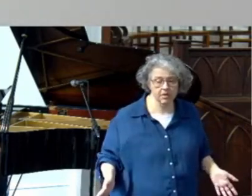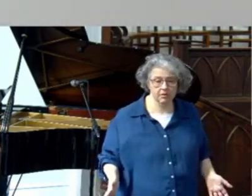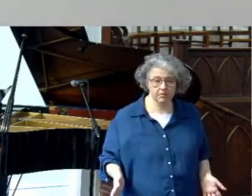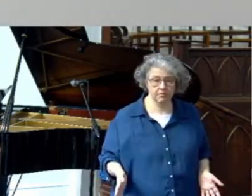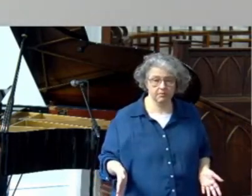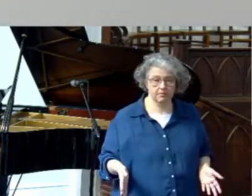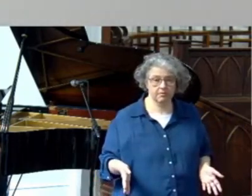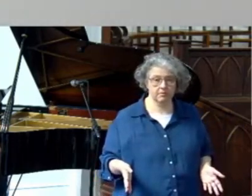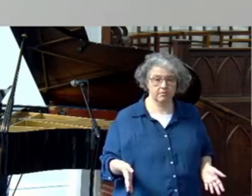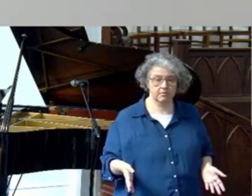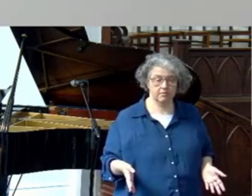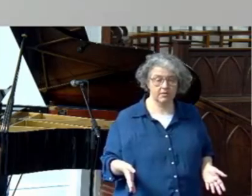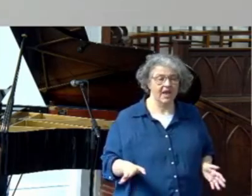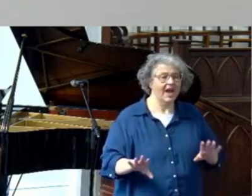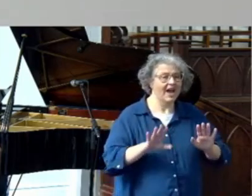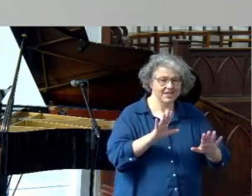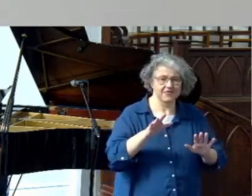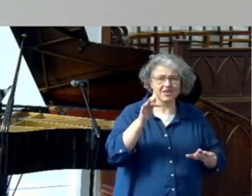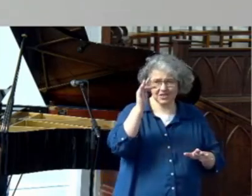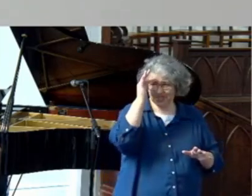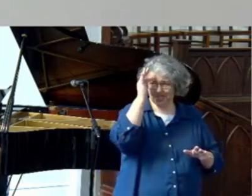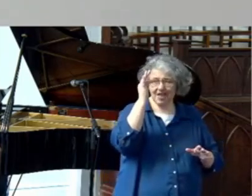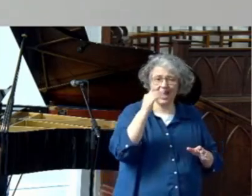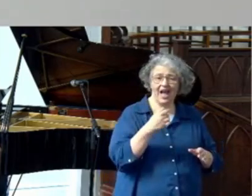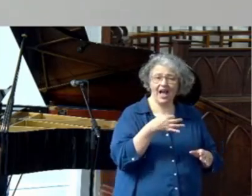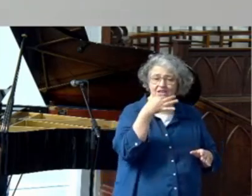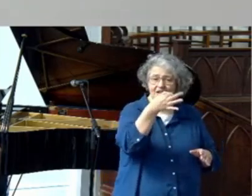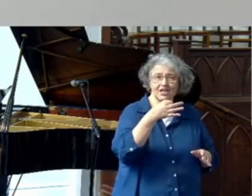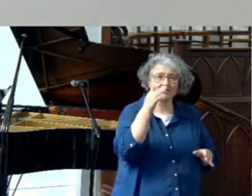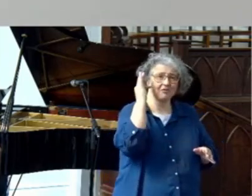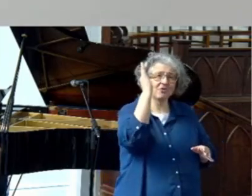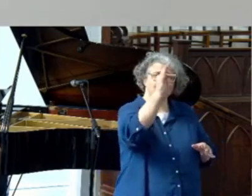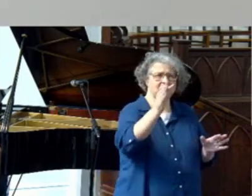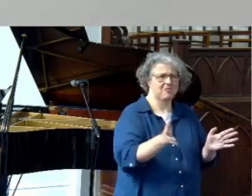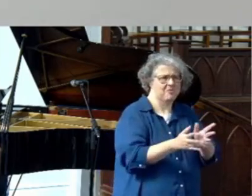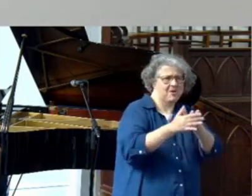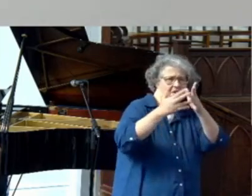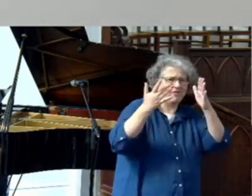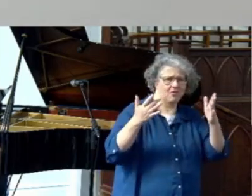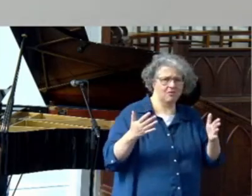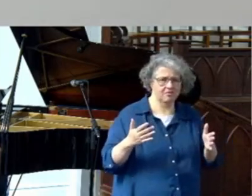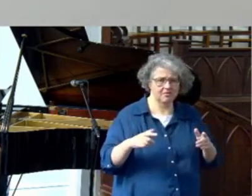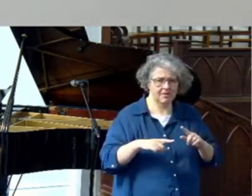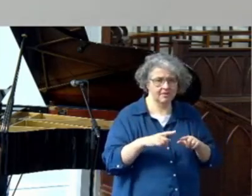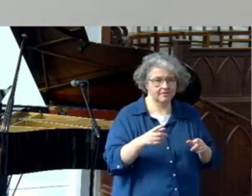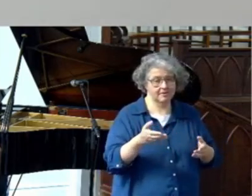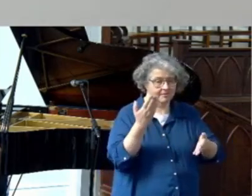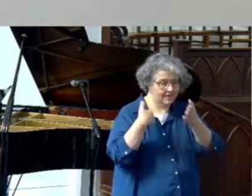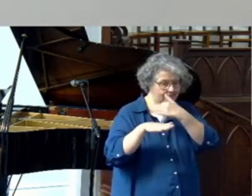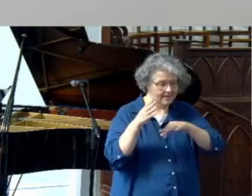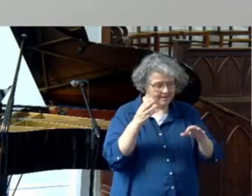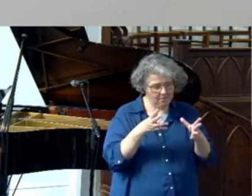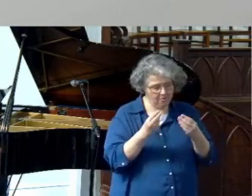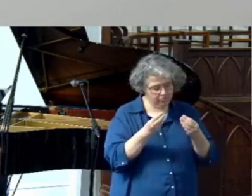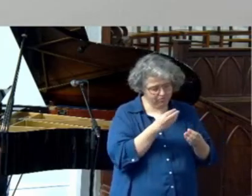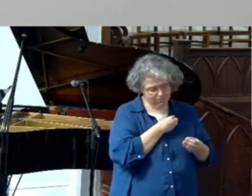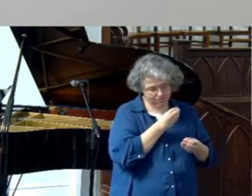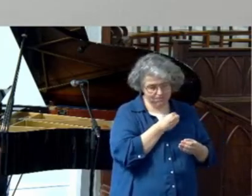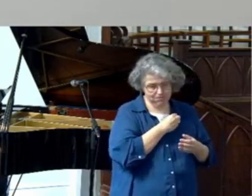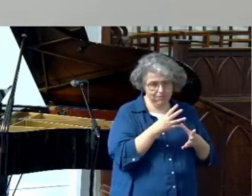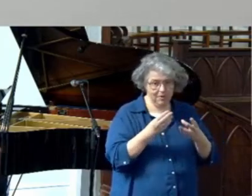futuro maravilhoso com um passado cheio de pecados não confessados. Muitos de nós, ou muitos dos cristãos pensam